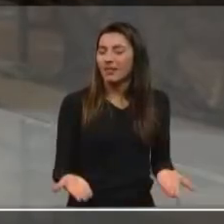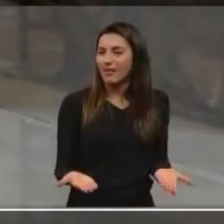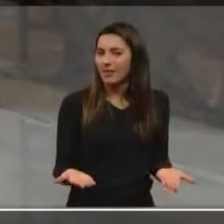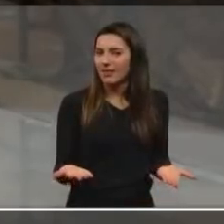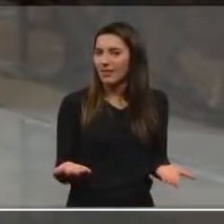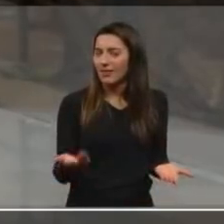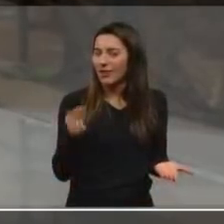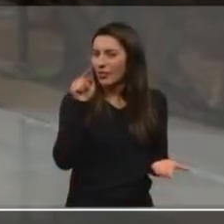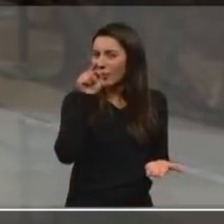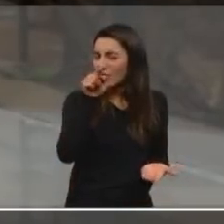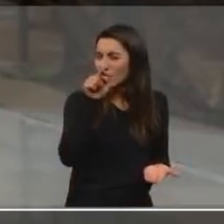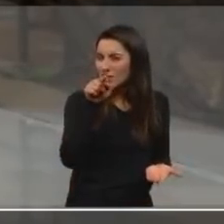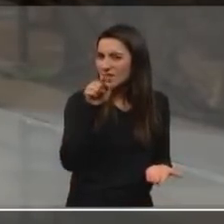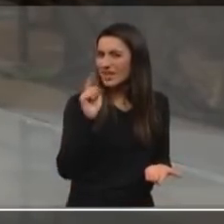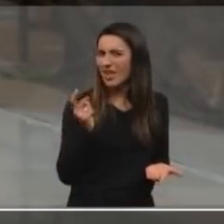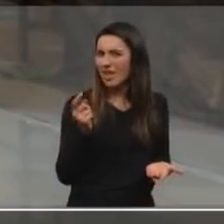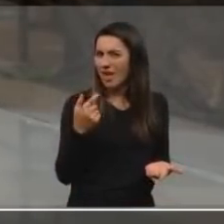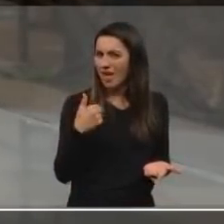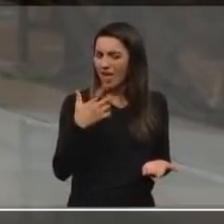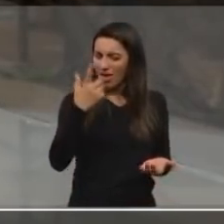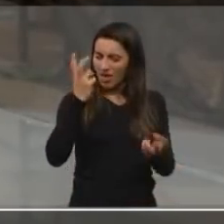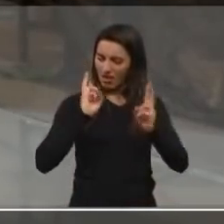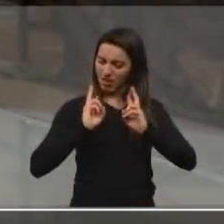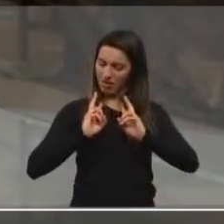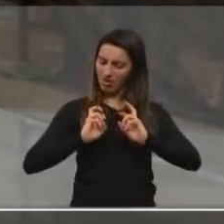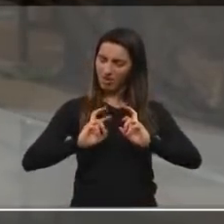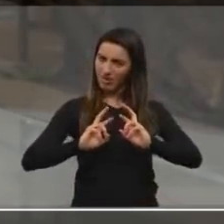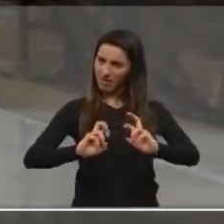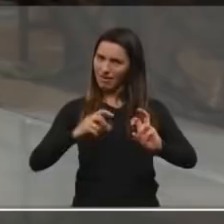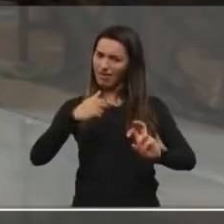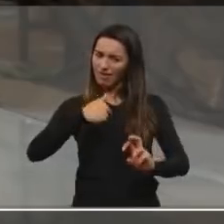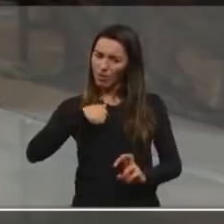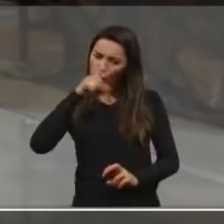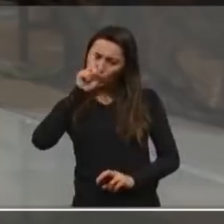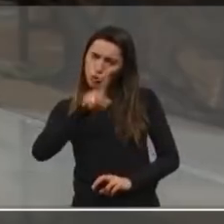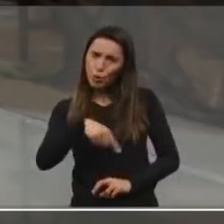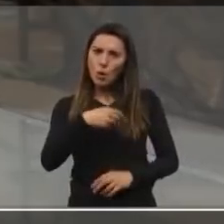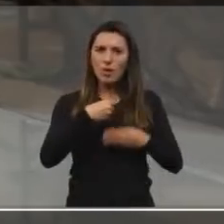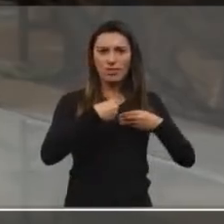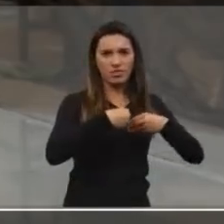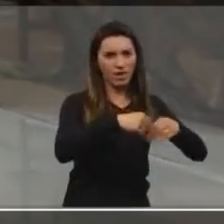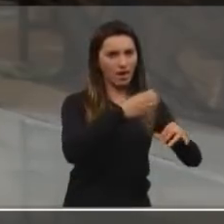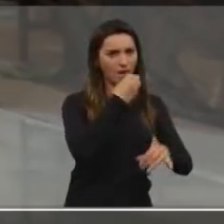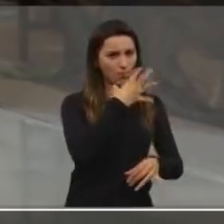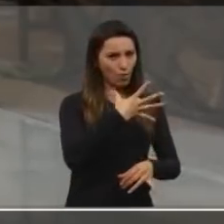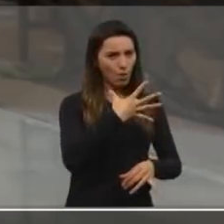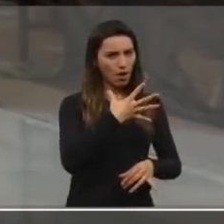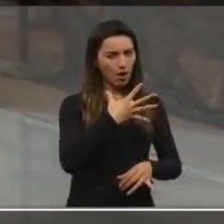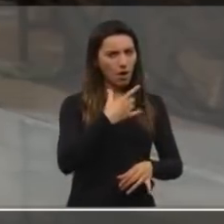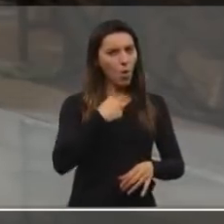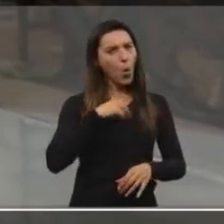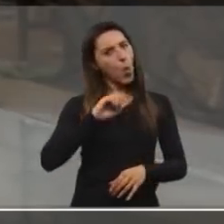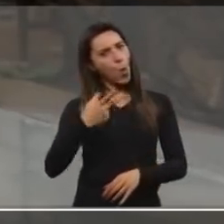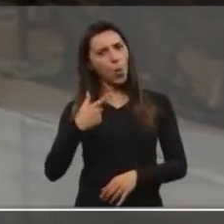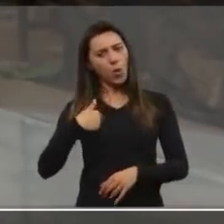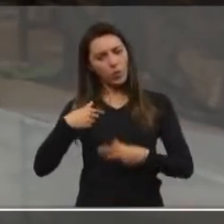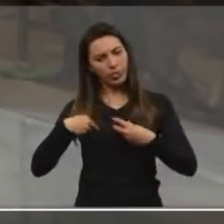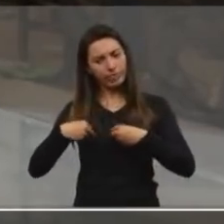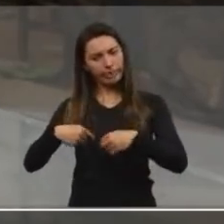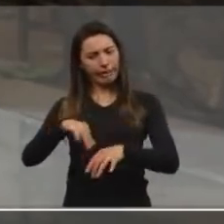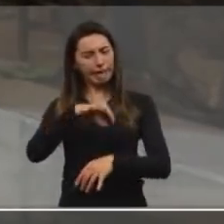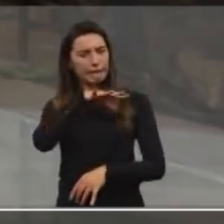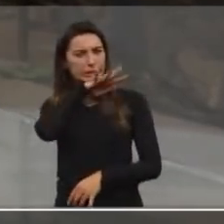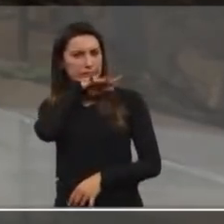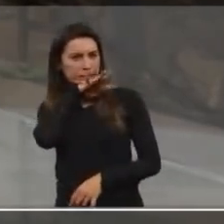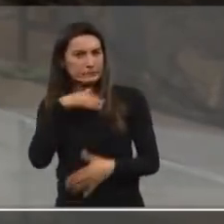o que você está se tornando sim é possível mudar não que o senhor